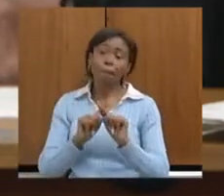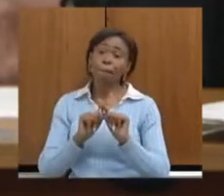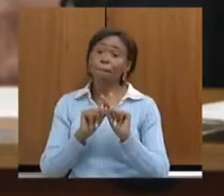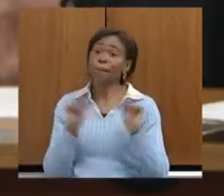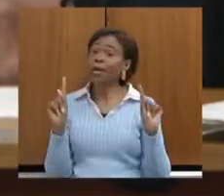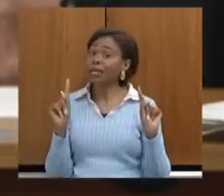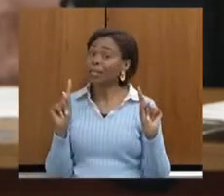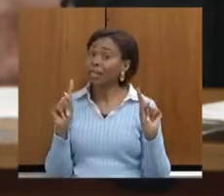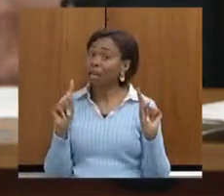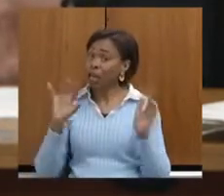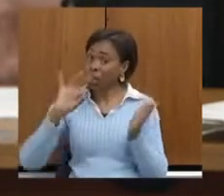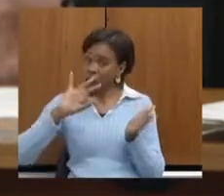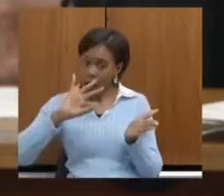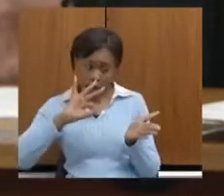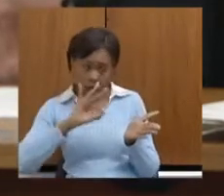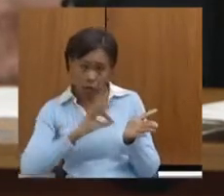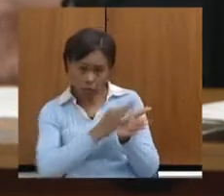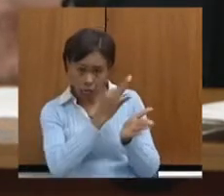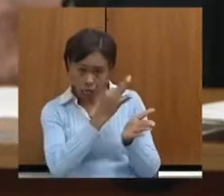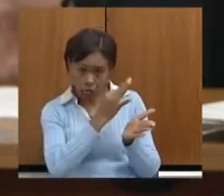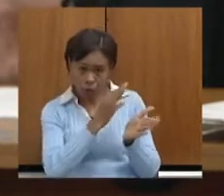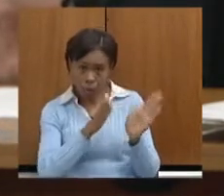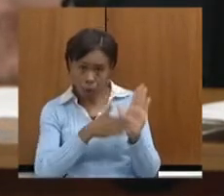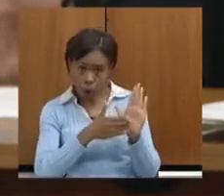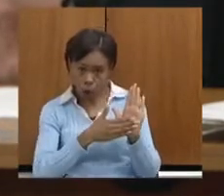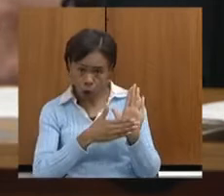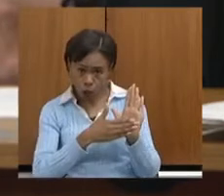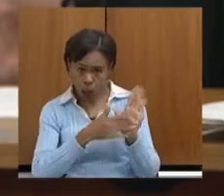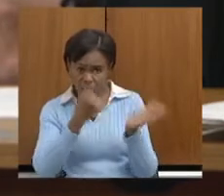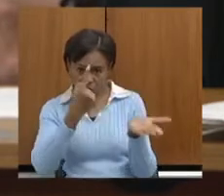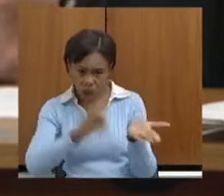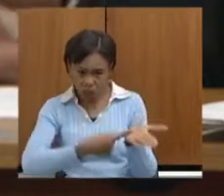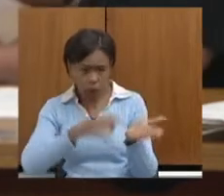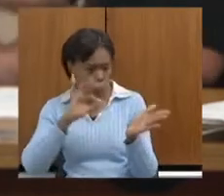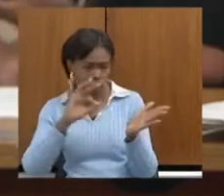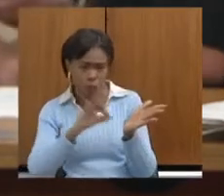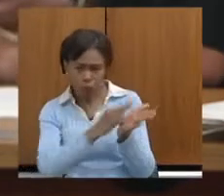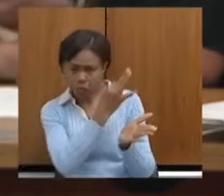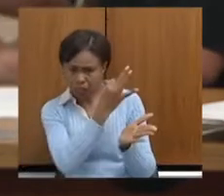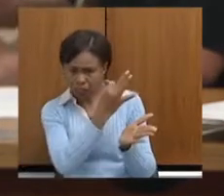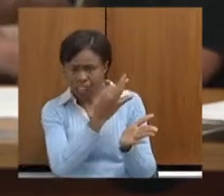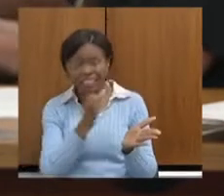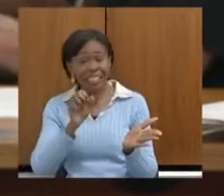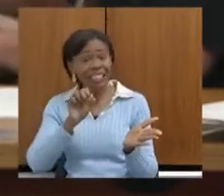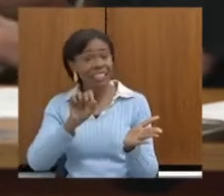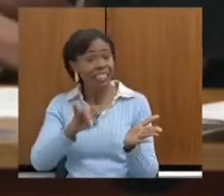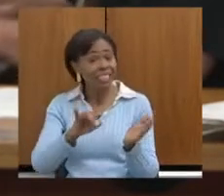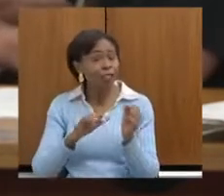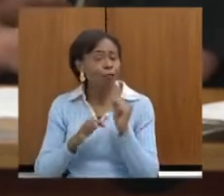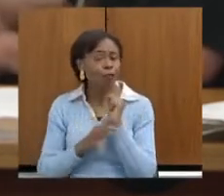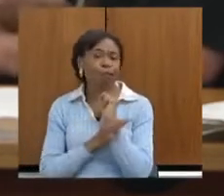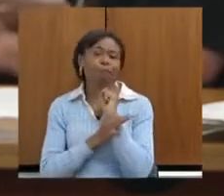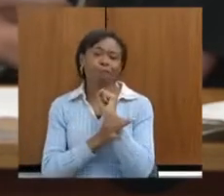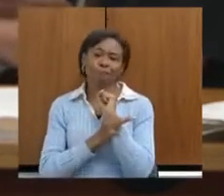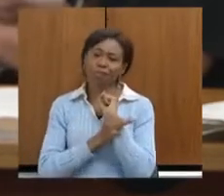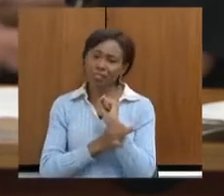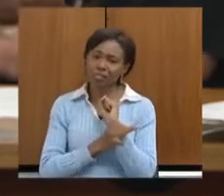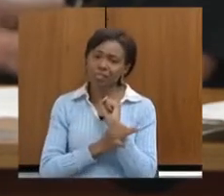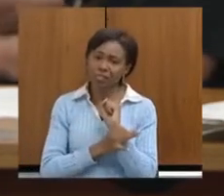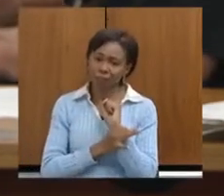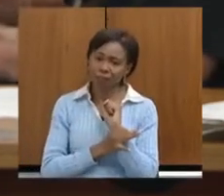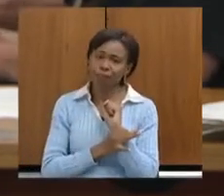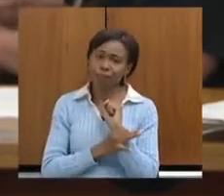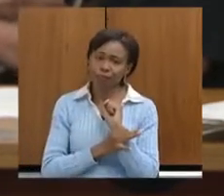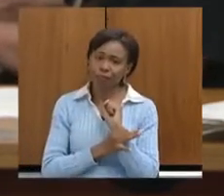só assinar emos qualquer repactuação Se tivermos a garantia Que